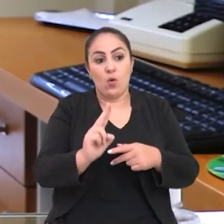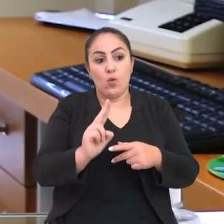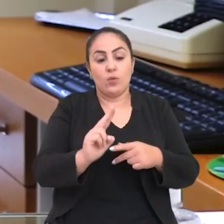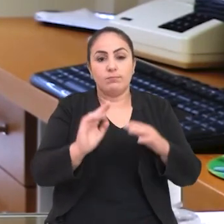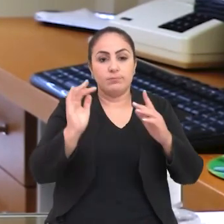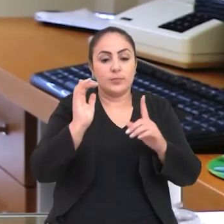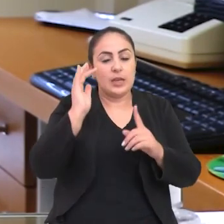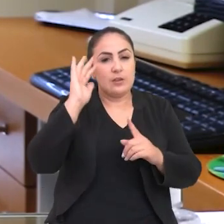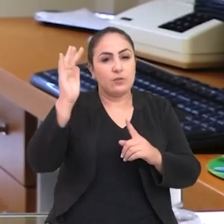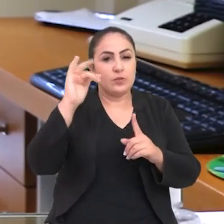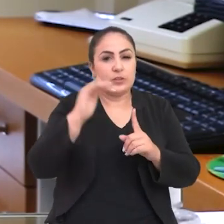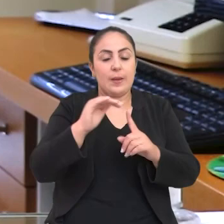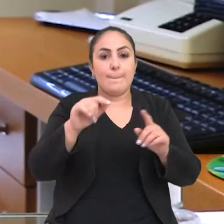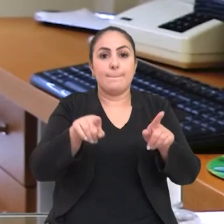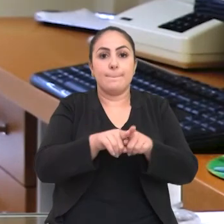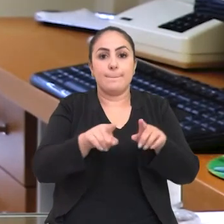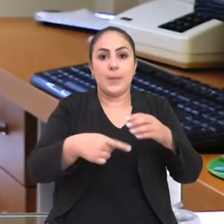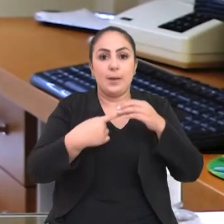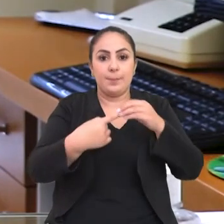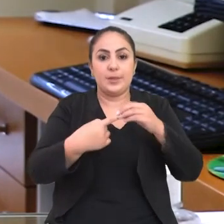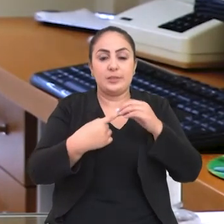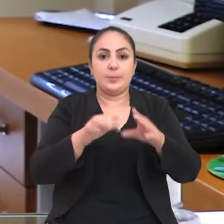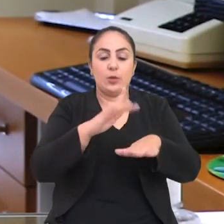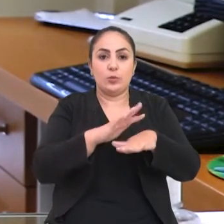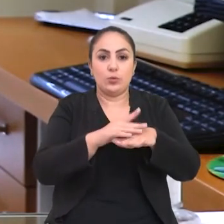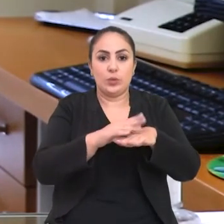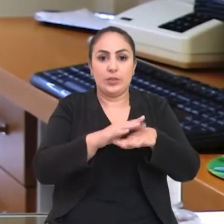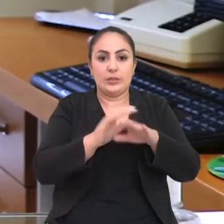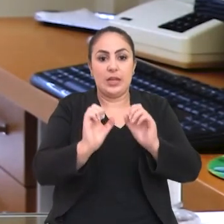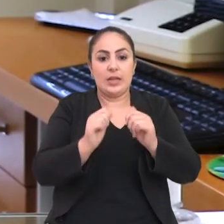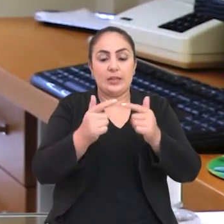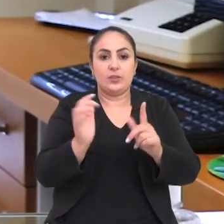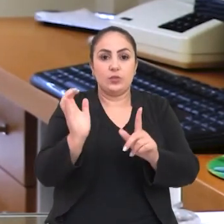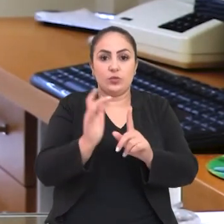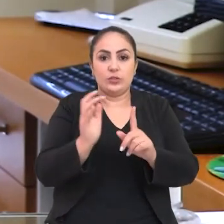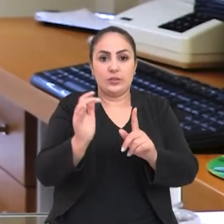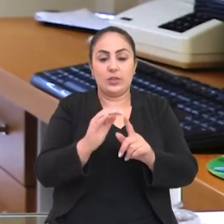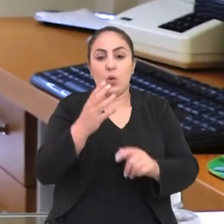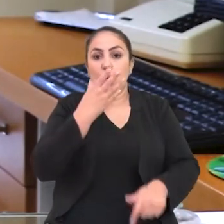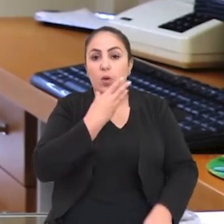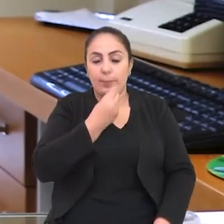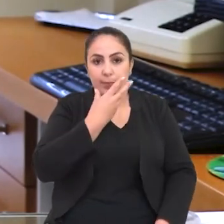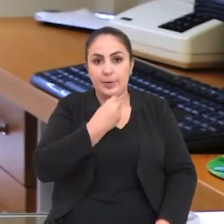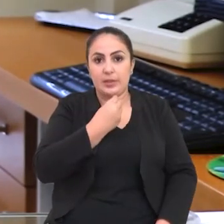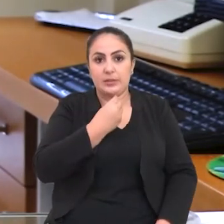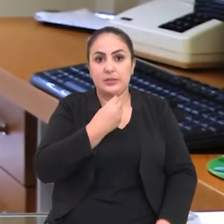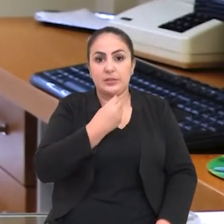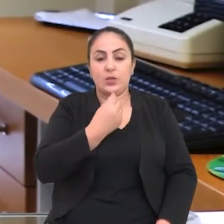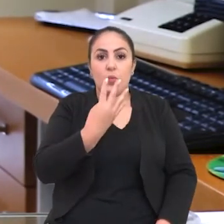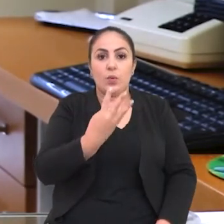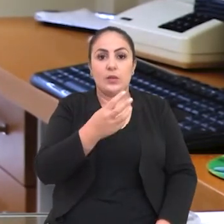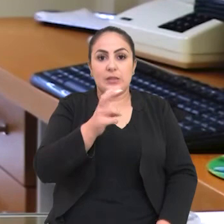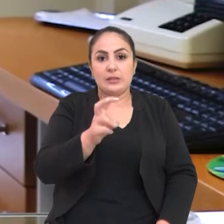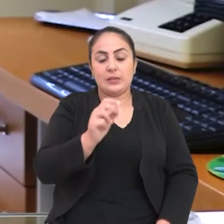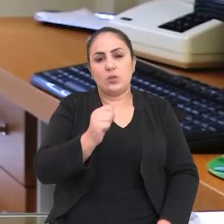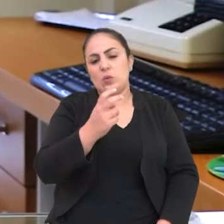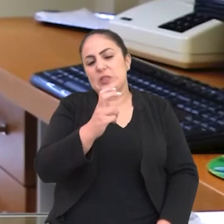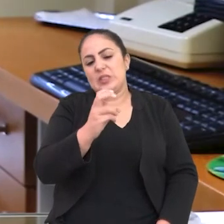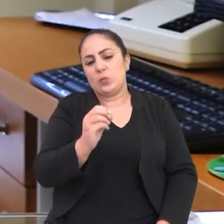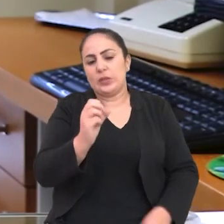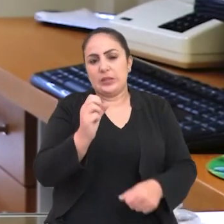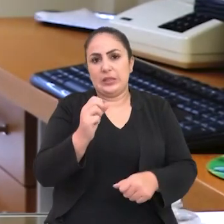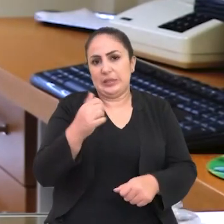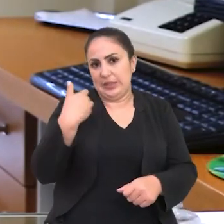ou para, digamos, refletir sobre as principais doenças que atingem os homens a partir dos